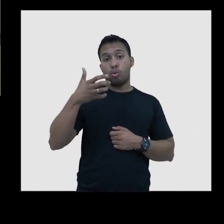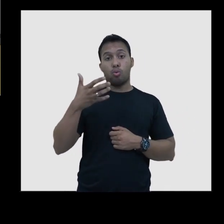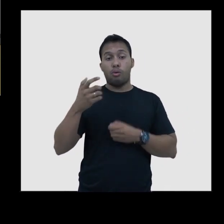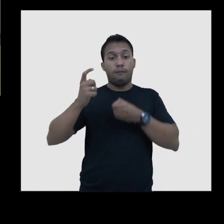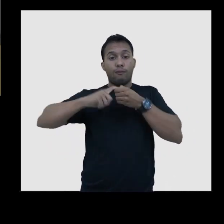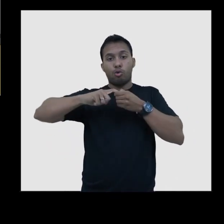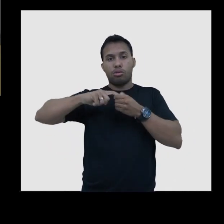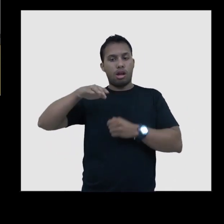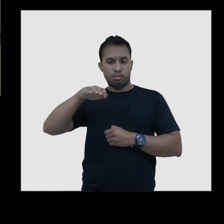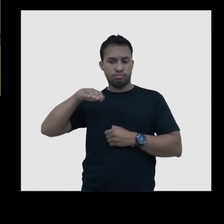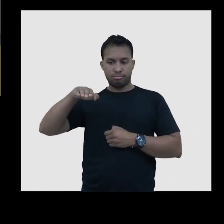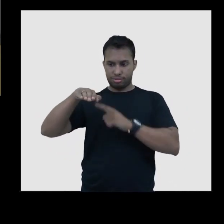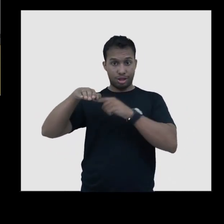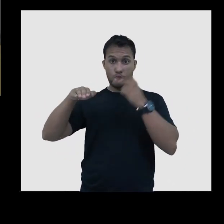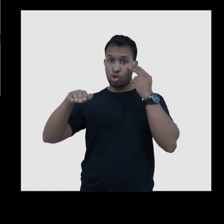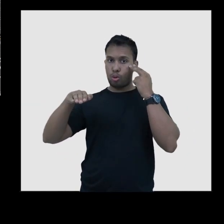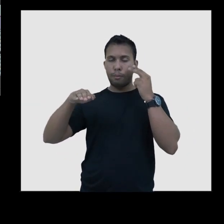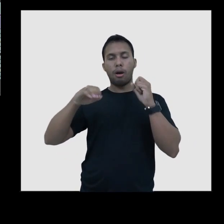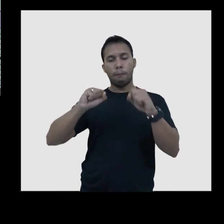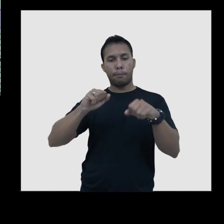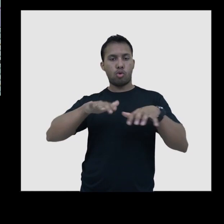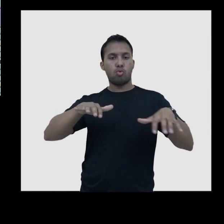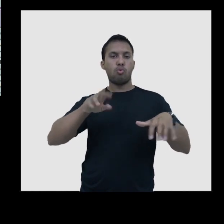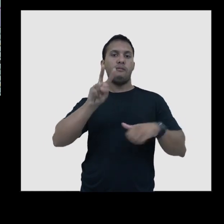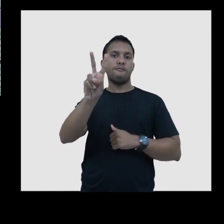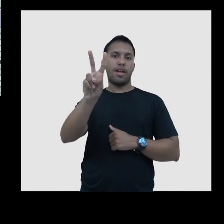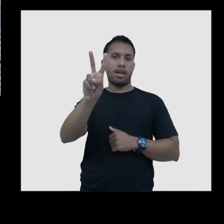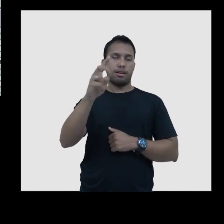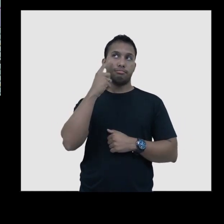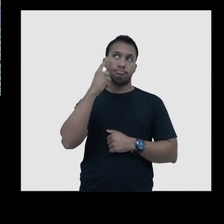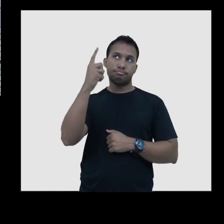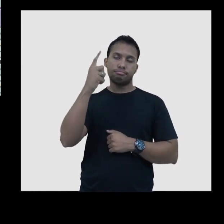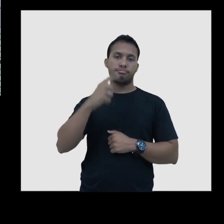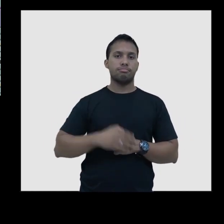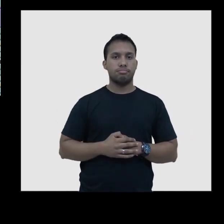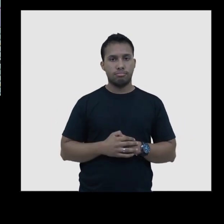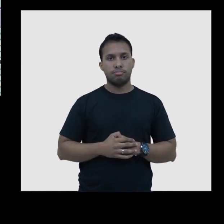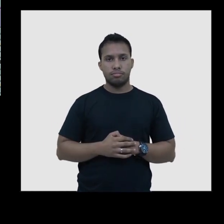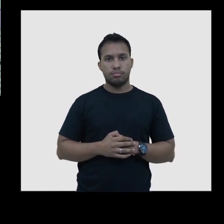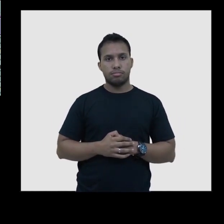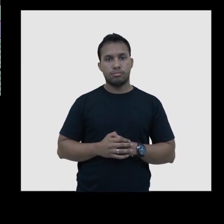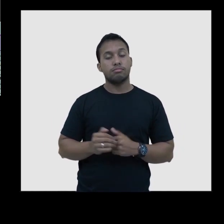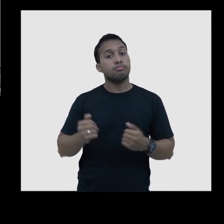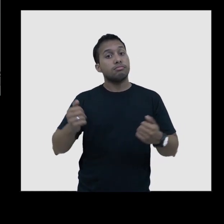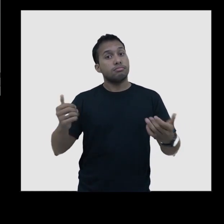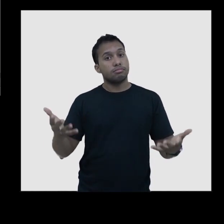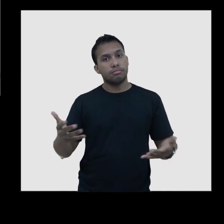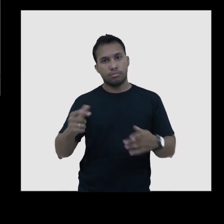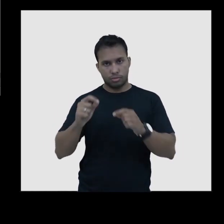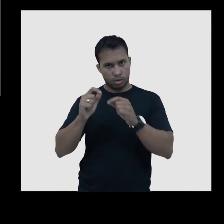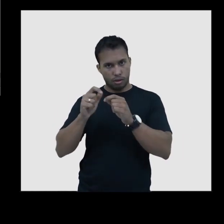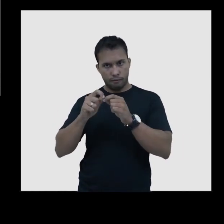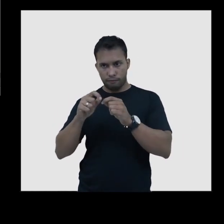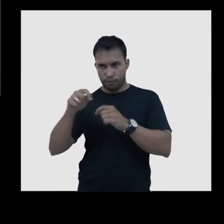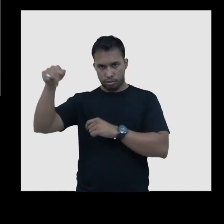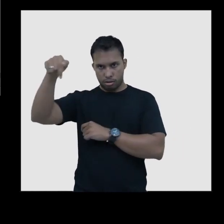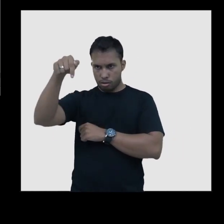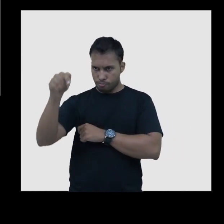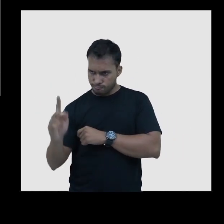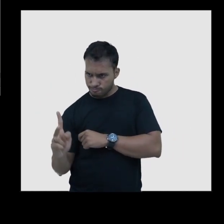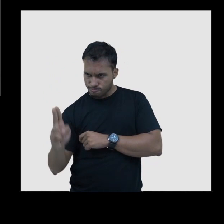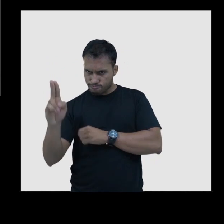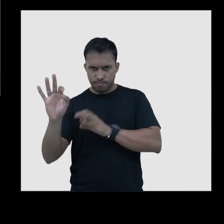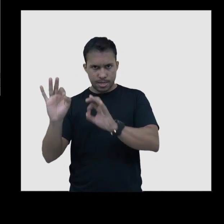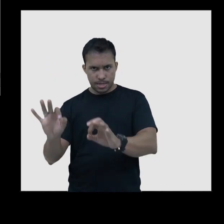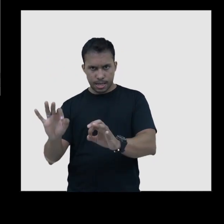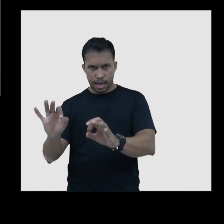quiser voltar mais rápido, eu só digito o V no teclado que eu volto para a minha ferramenta de seleção. Então, a gente fez o corte